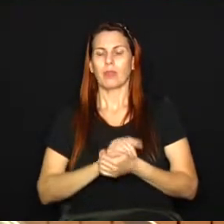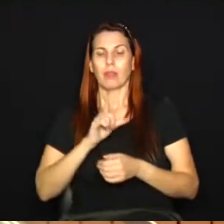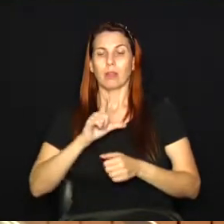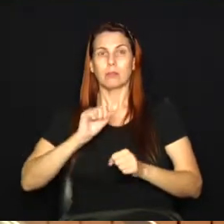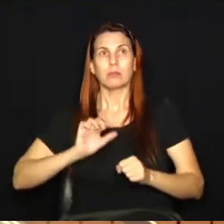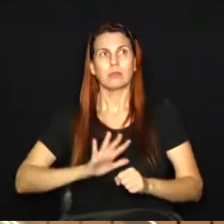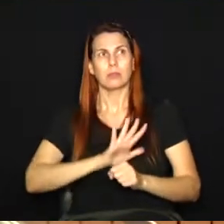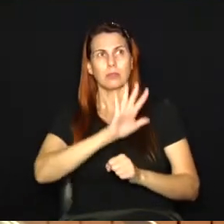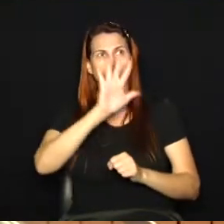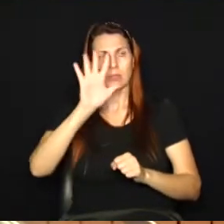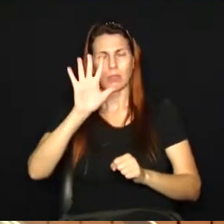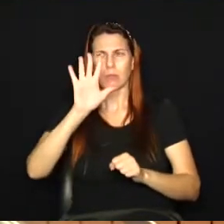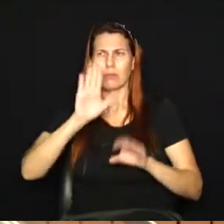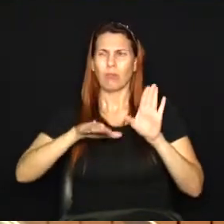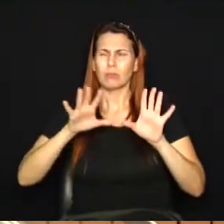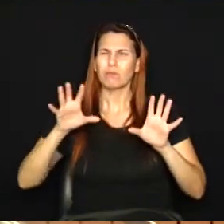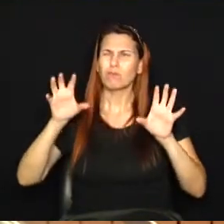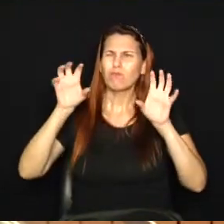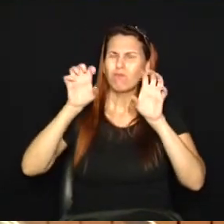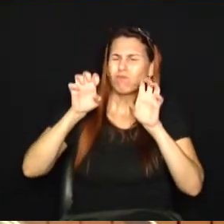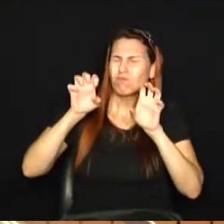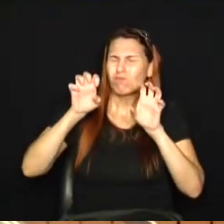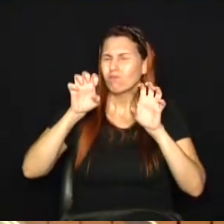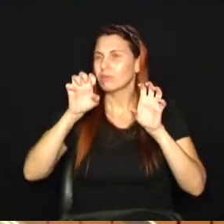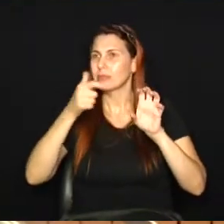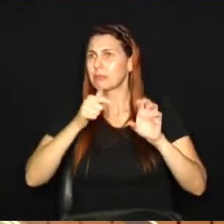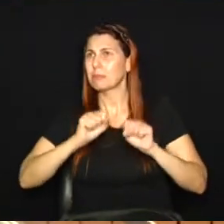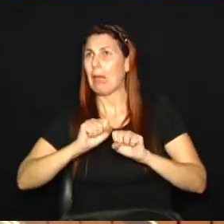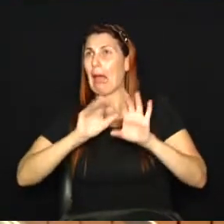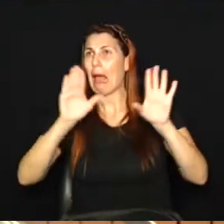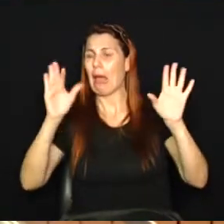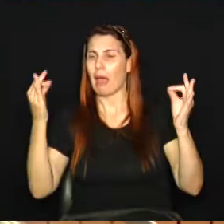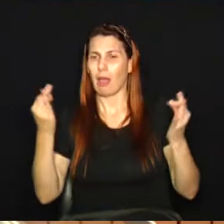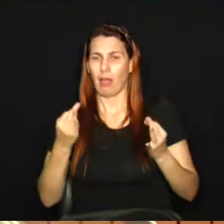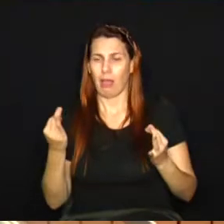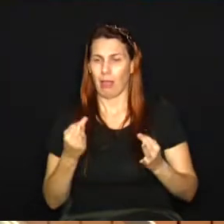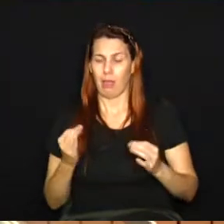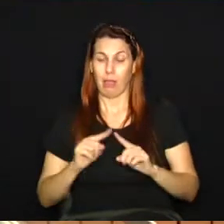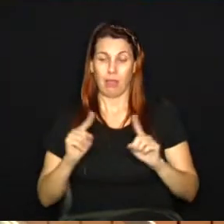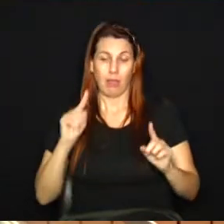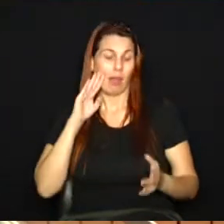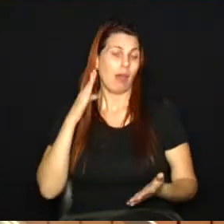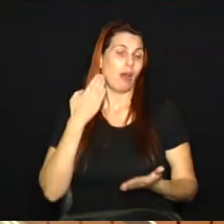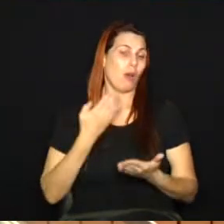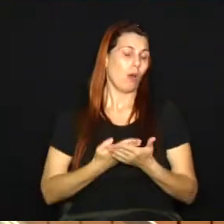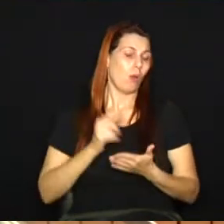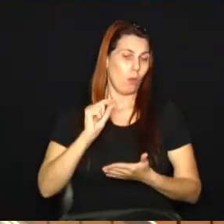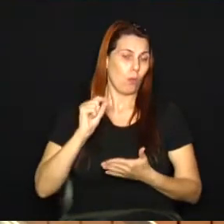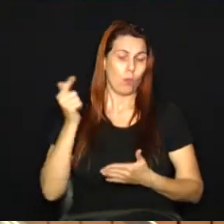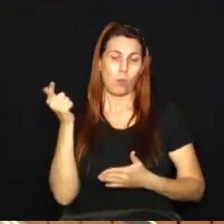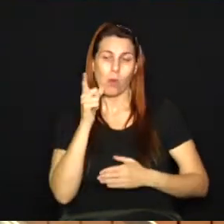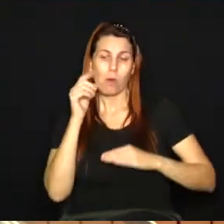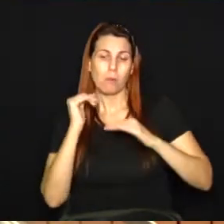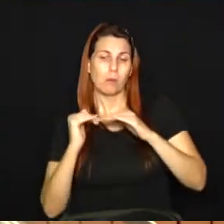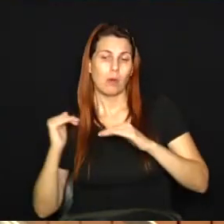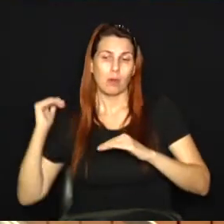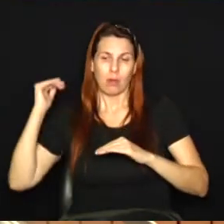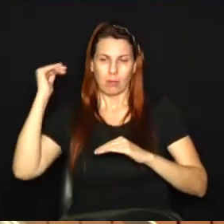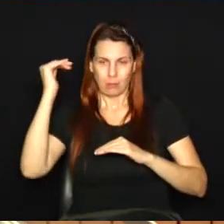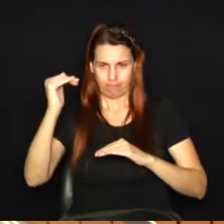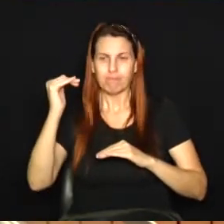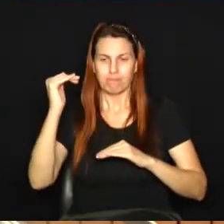nacional um pouco obscuro, mas eu acredito que a gente vai superar tudo isso e com